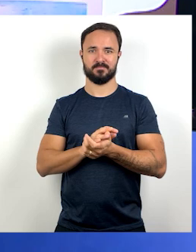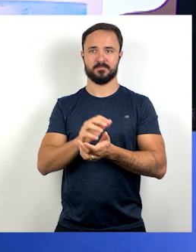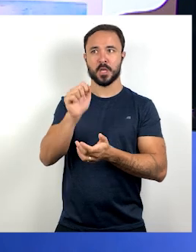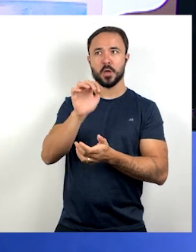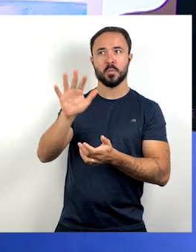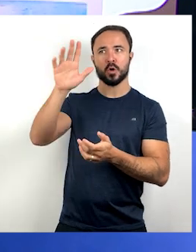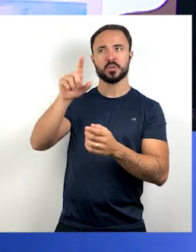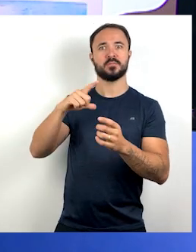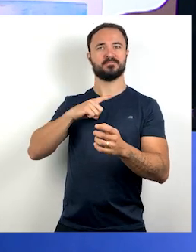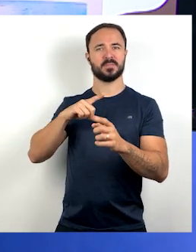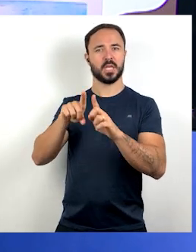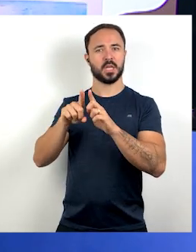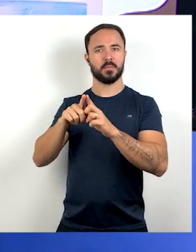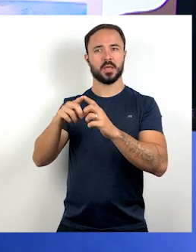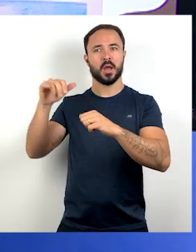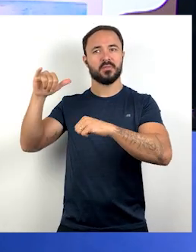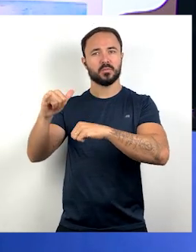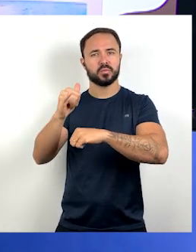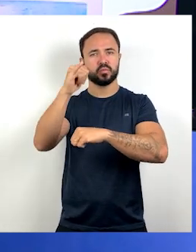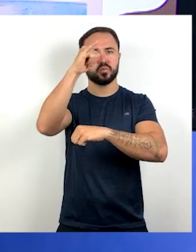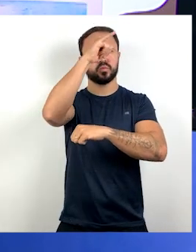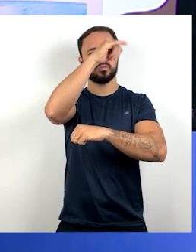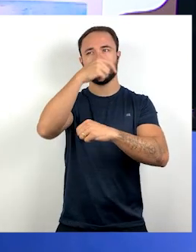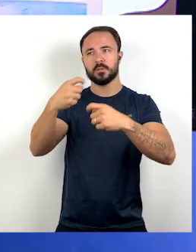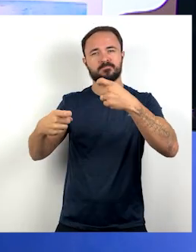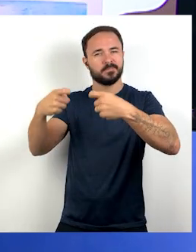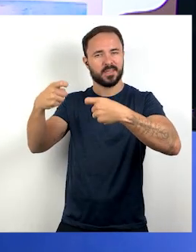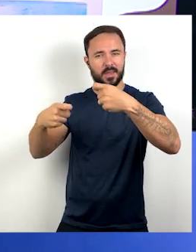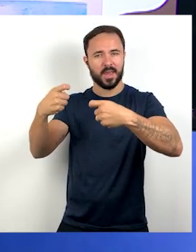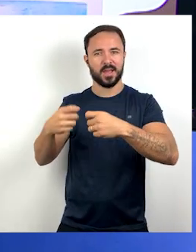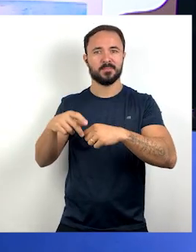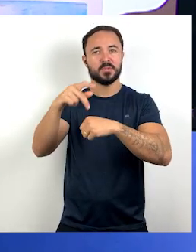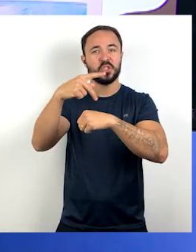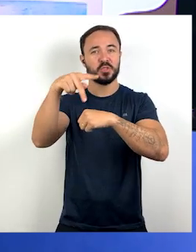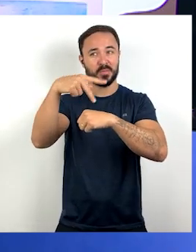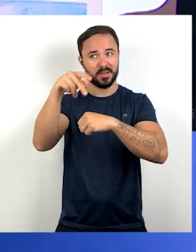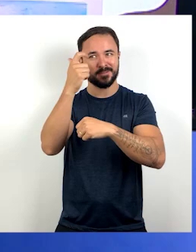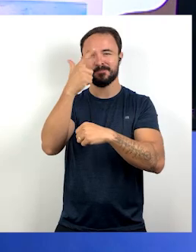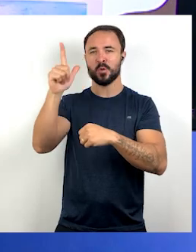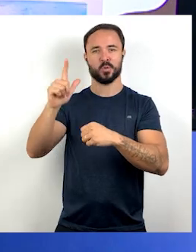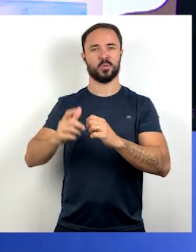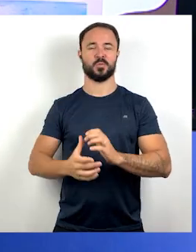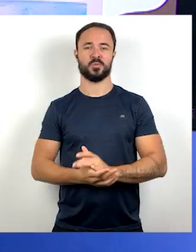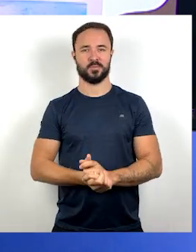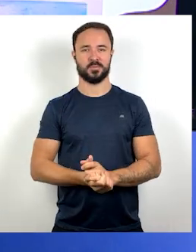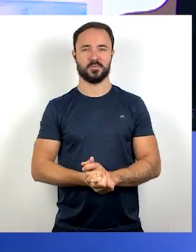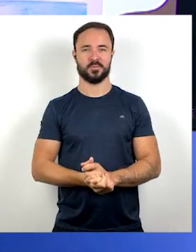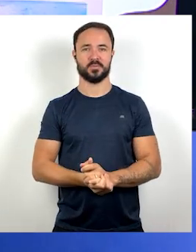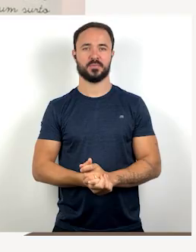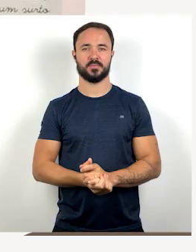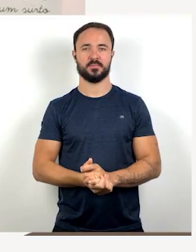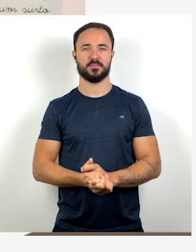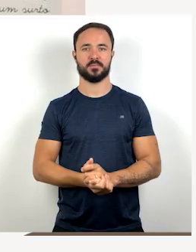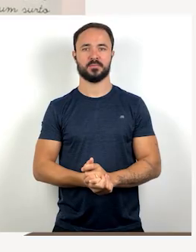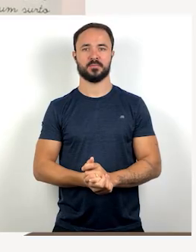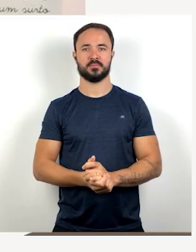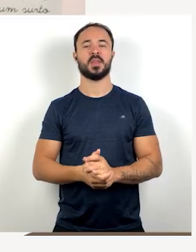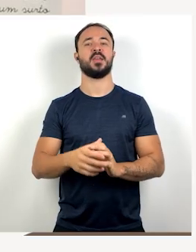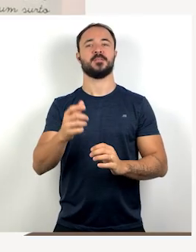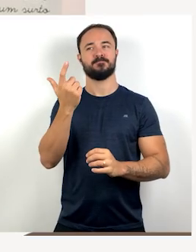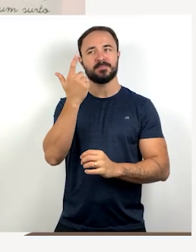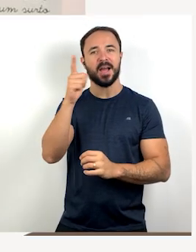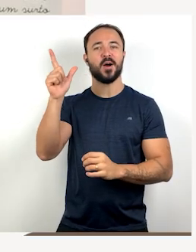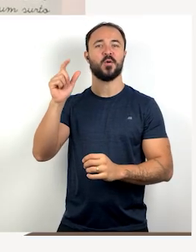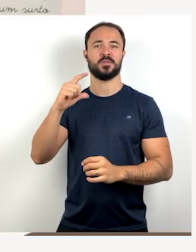os ataques com aeronaves, com aviões enviados de outros países e destruindo tudo. Na